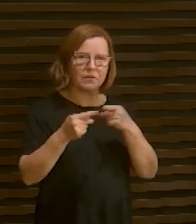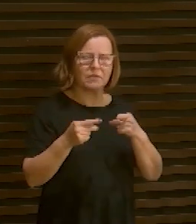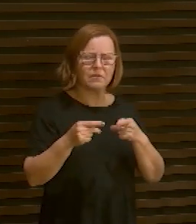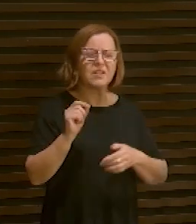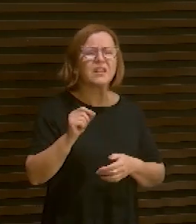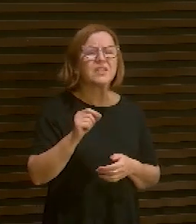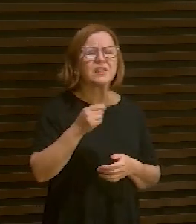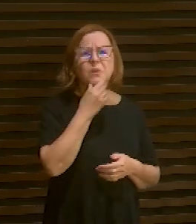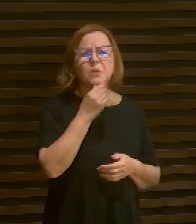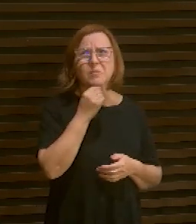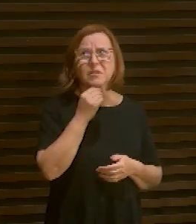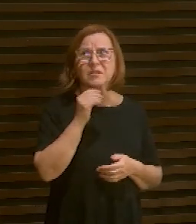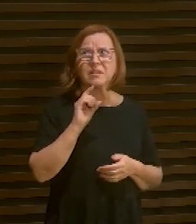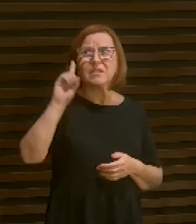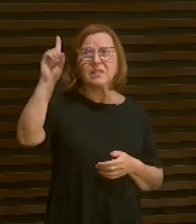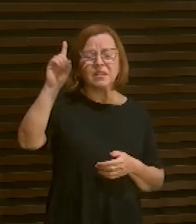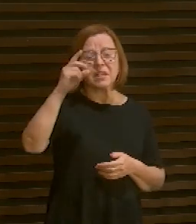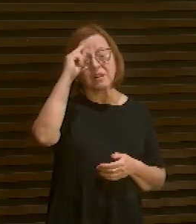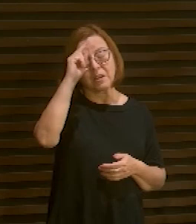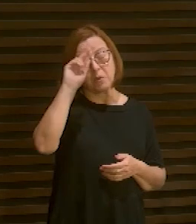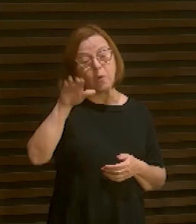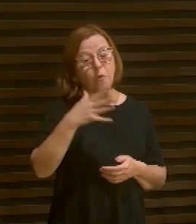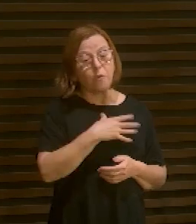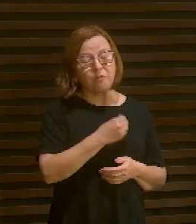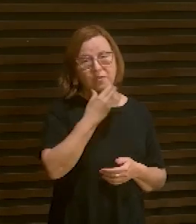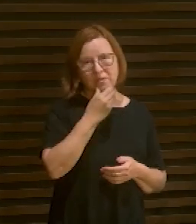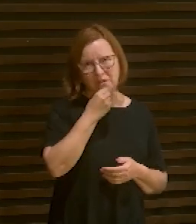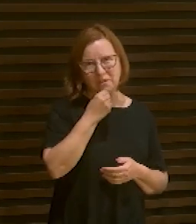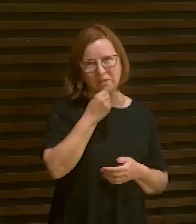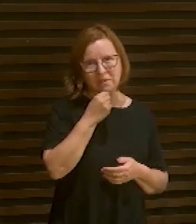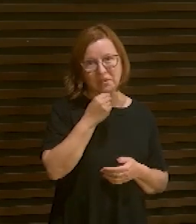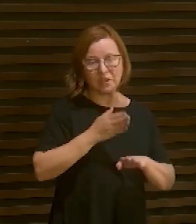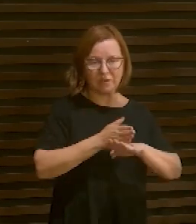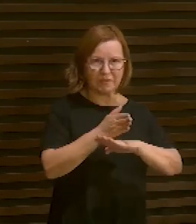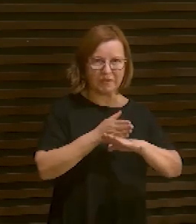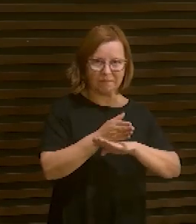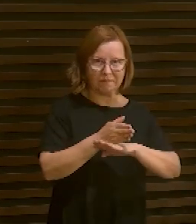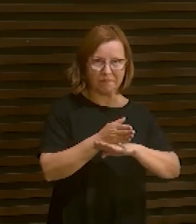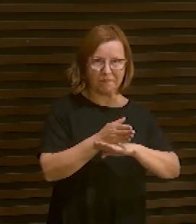homem que dele te lembres, ou o filho do homem que o visites?